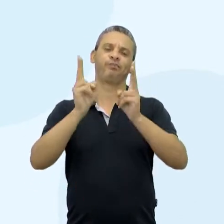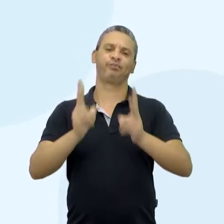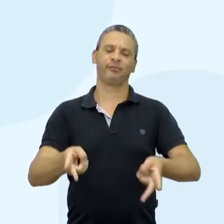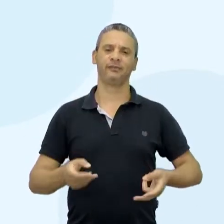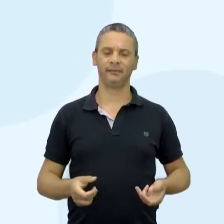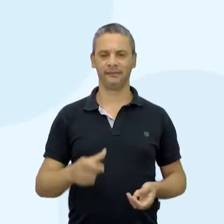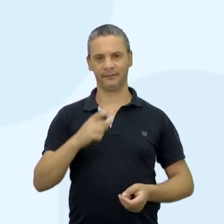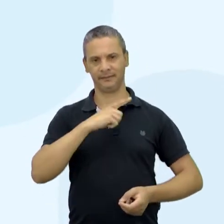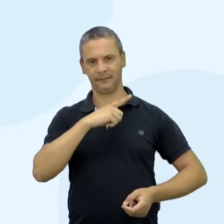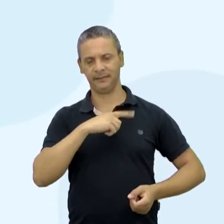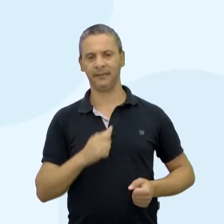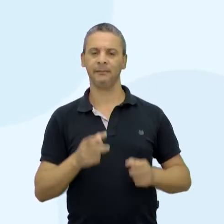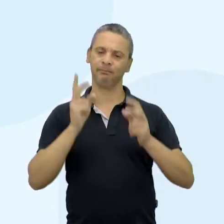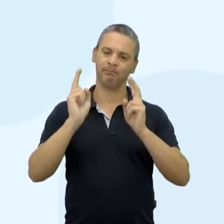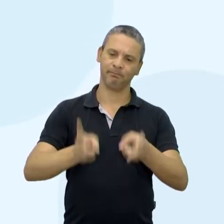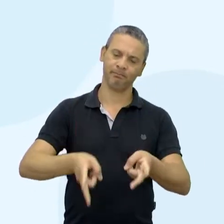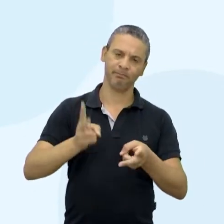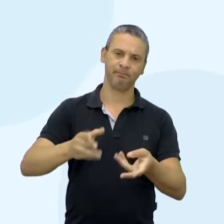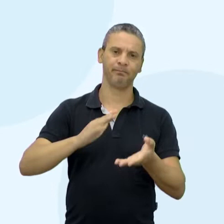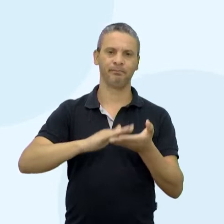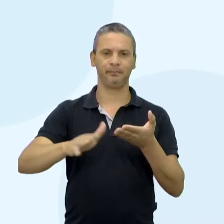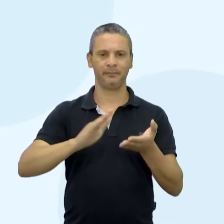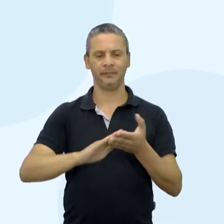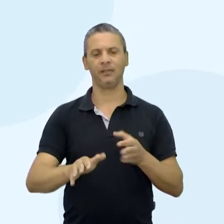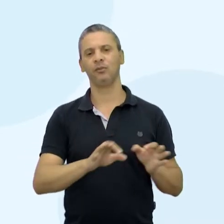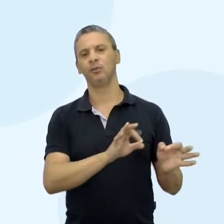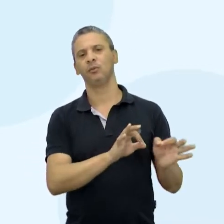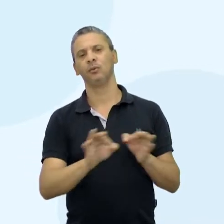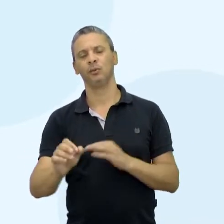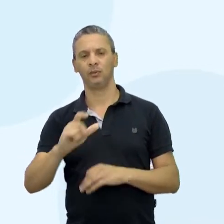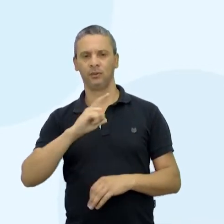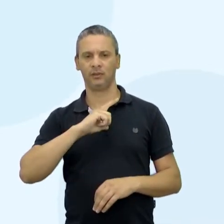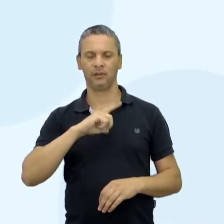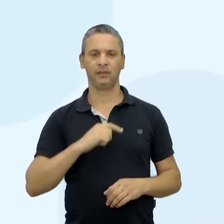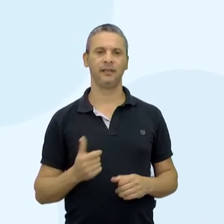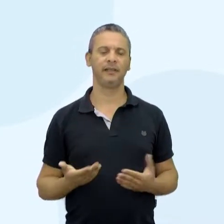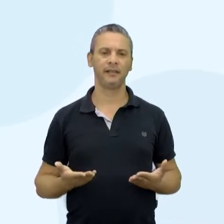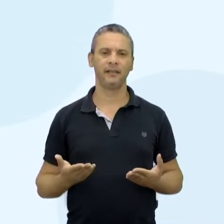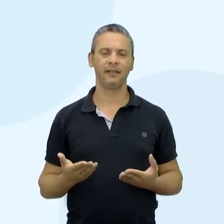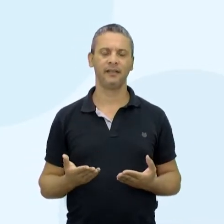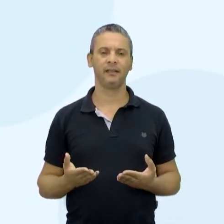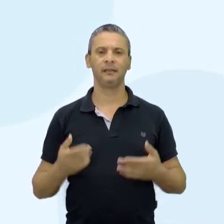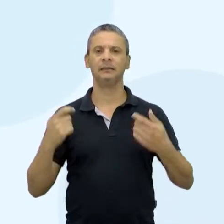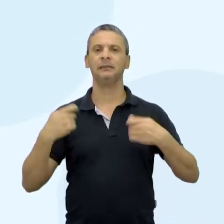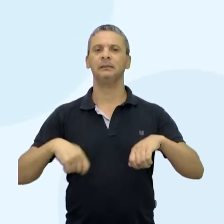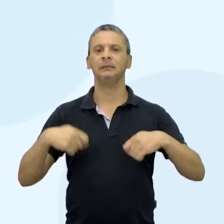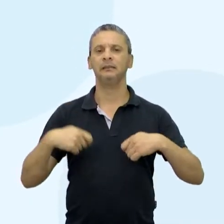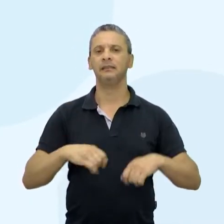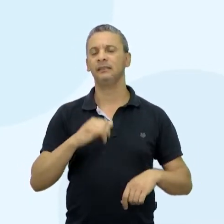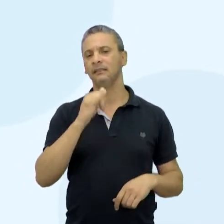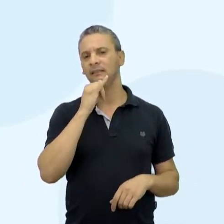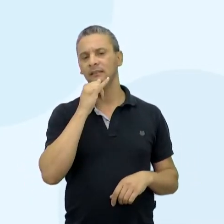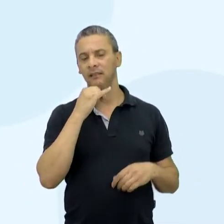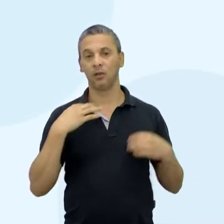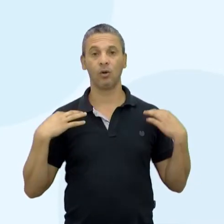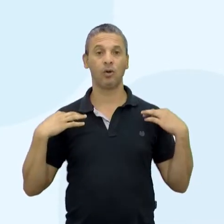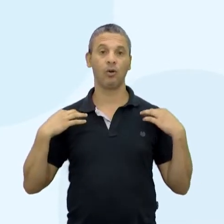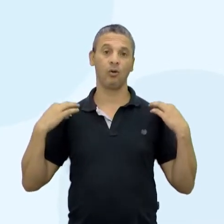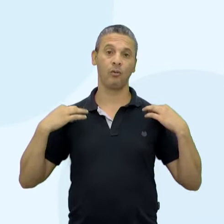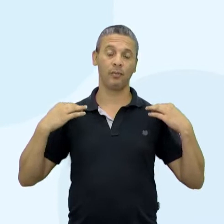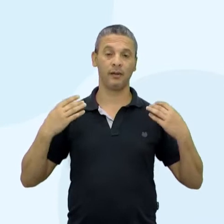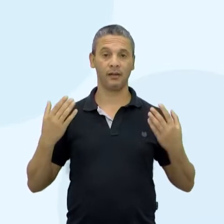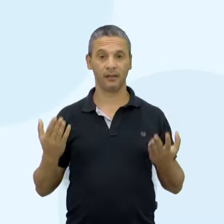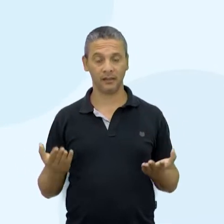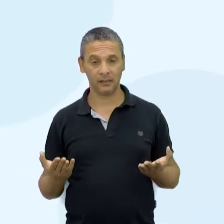elas sempre ocorrem, dia após dia, né? Então, nós precisamos aí nos vestir,